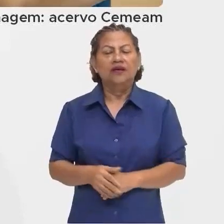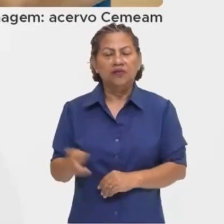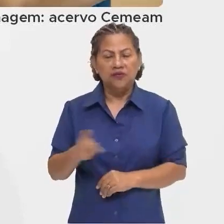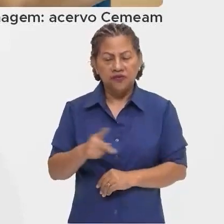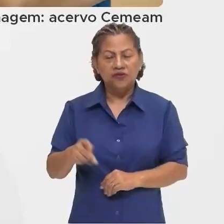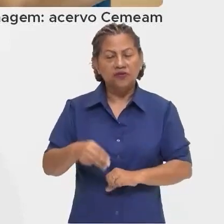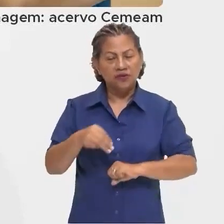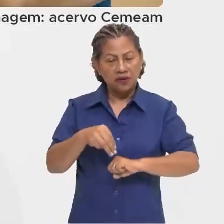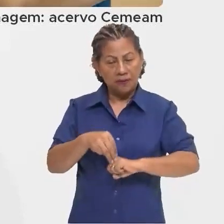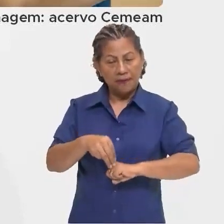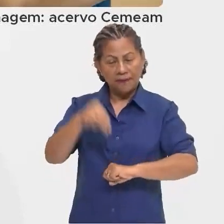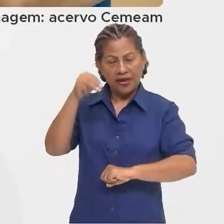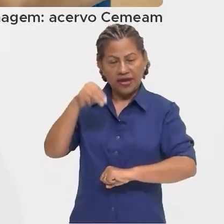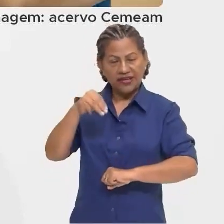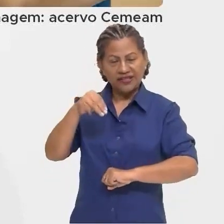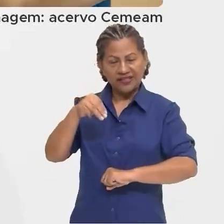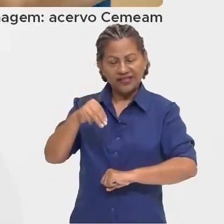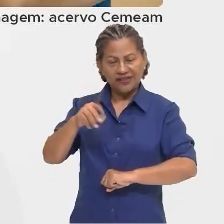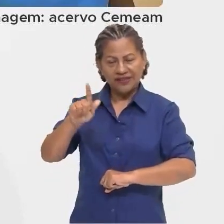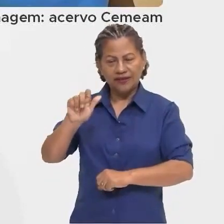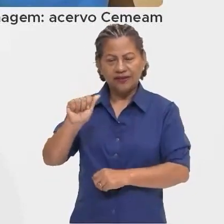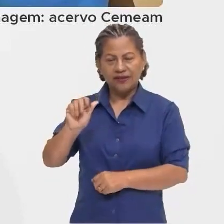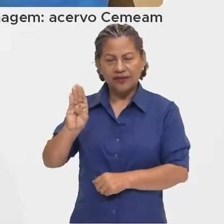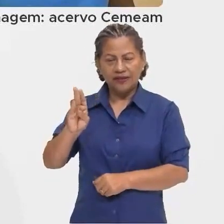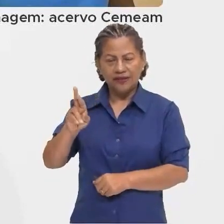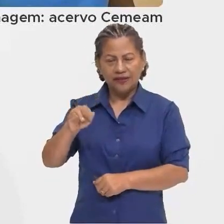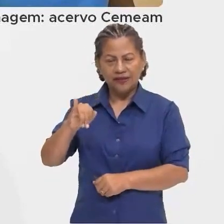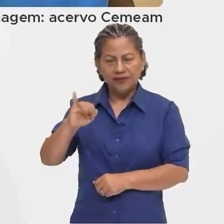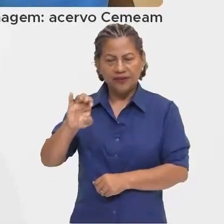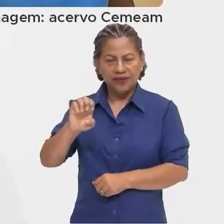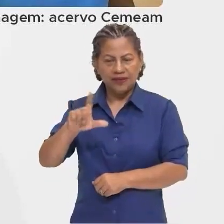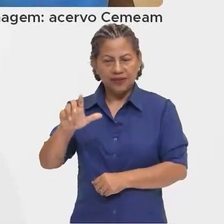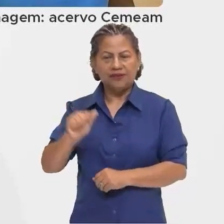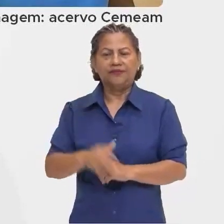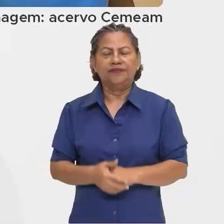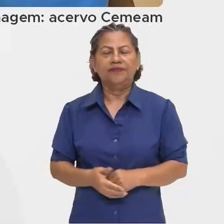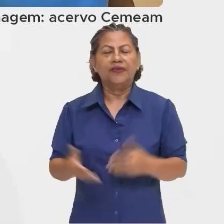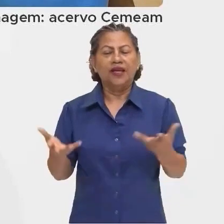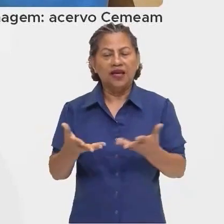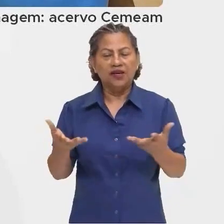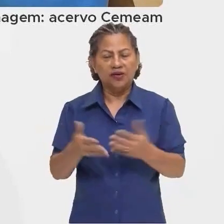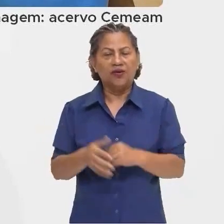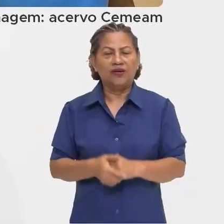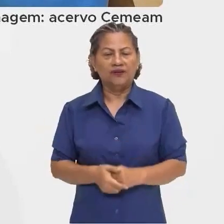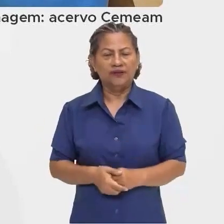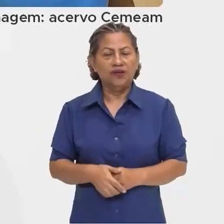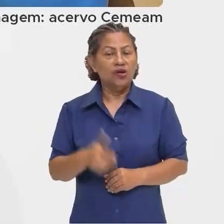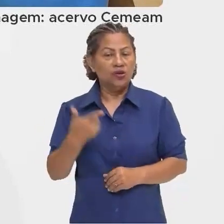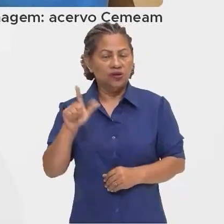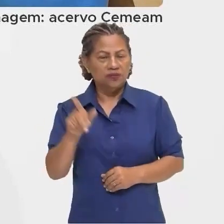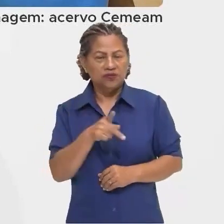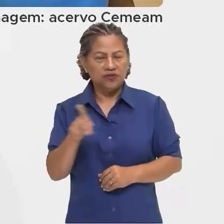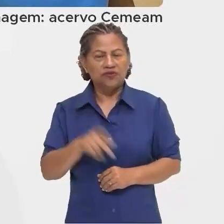Dasso. Agora vamos ver o depoimento da professora Sara. No ensino médio, meus